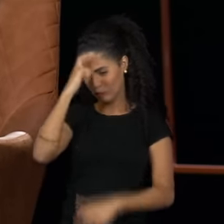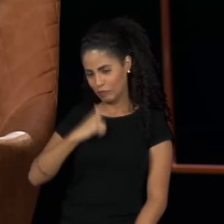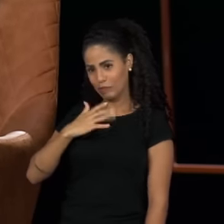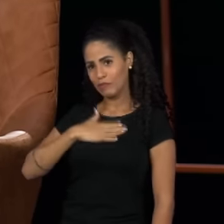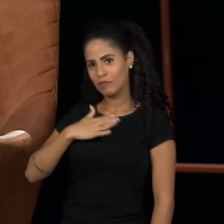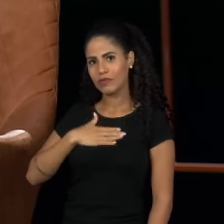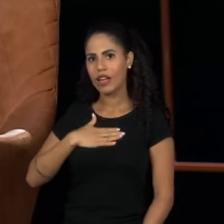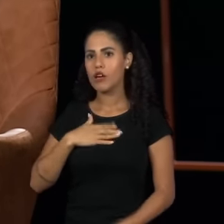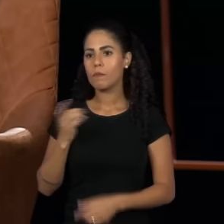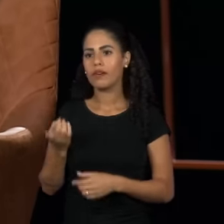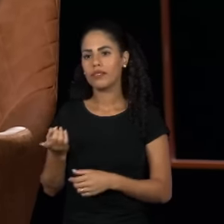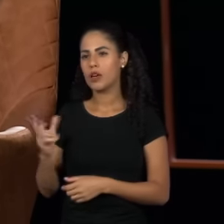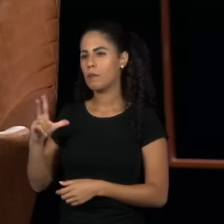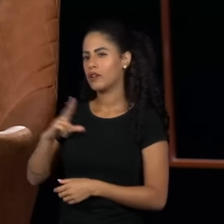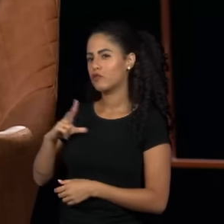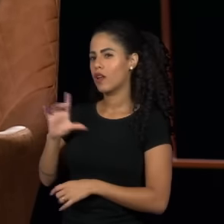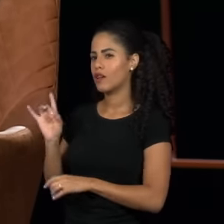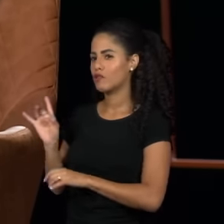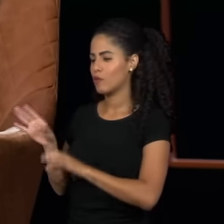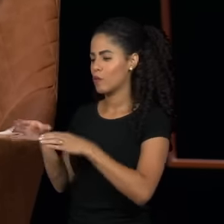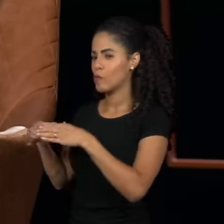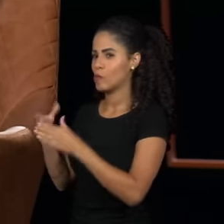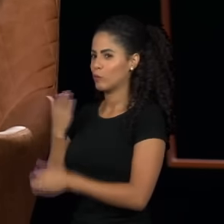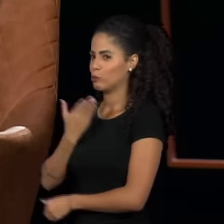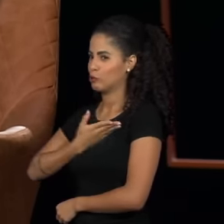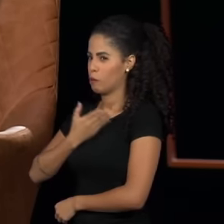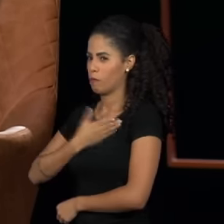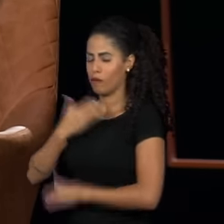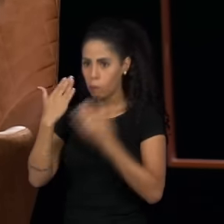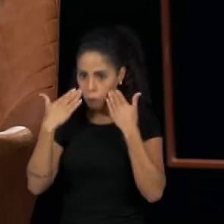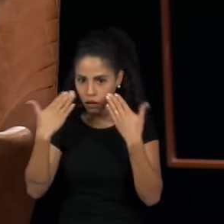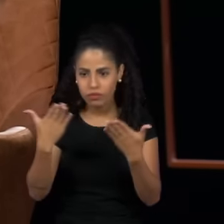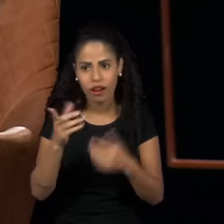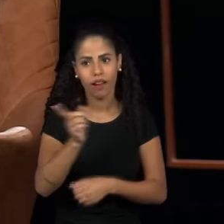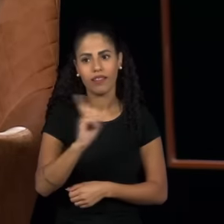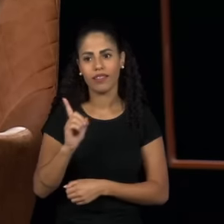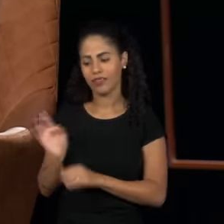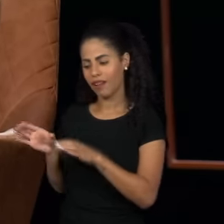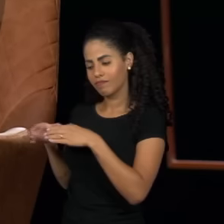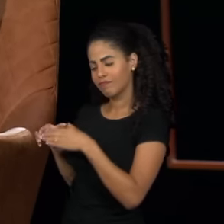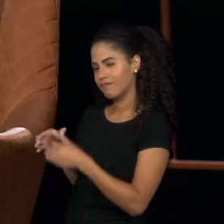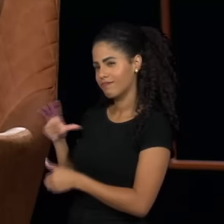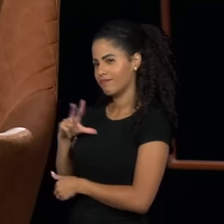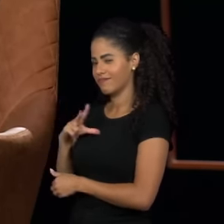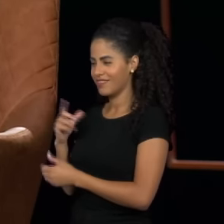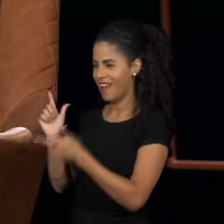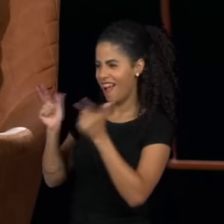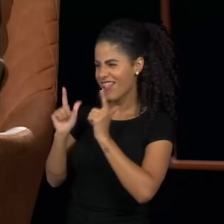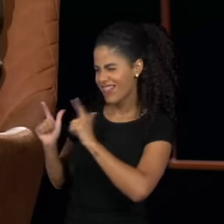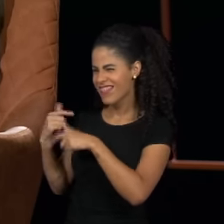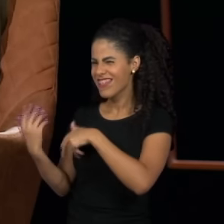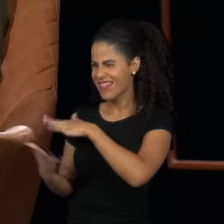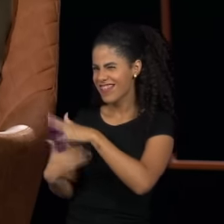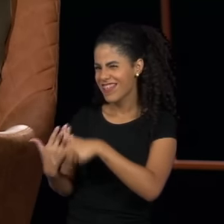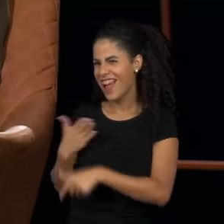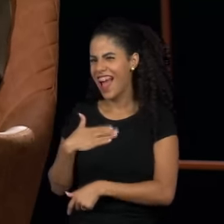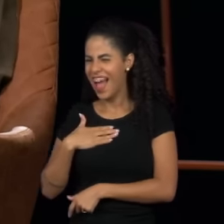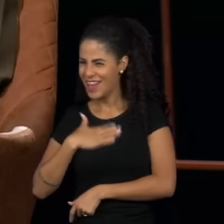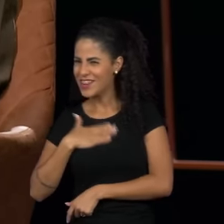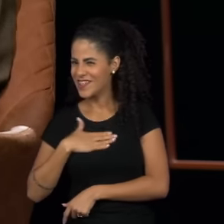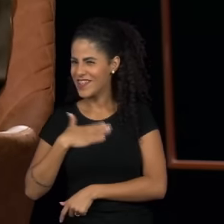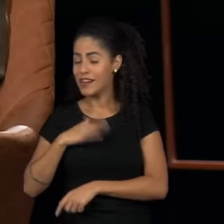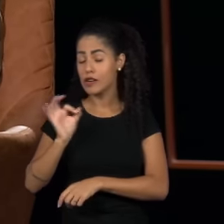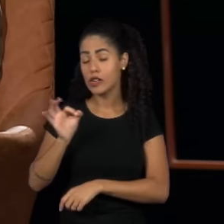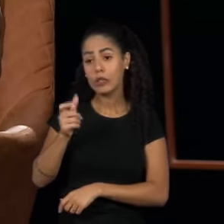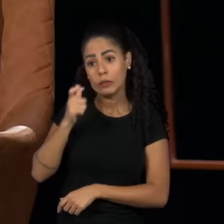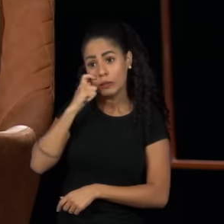guardo mais para os amigos íntimos, sim. Sou bastante. Acho que vários, se vocês pegaram depoimentos de amigos,